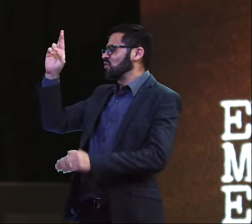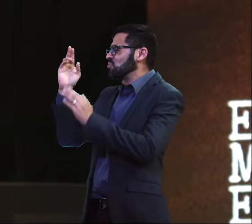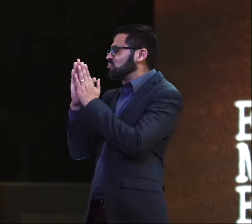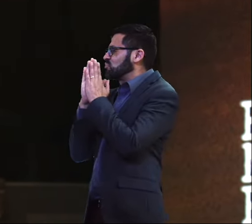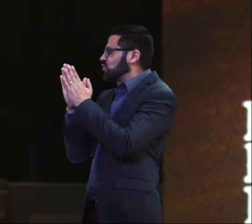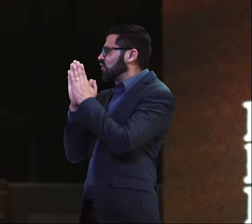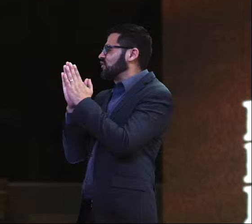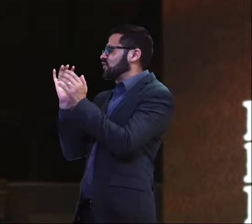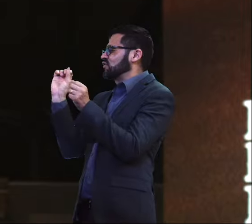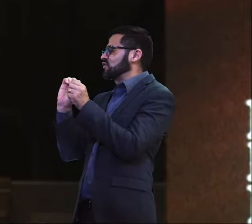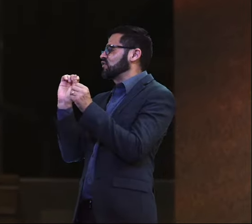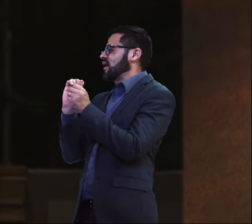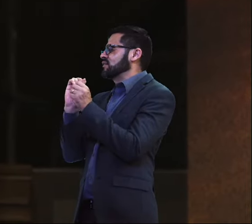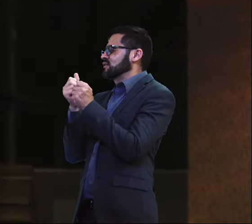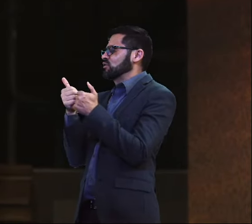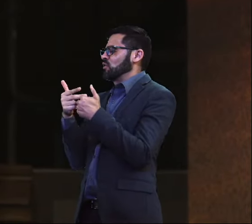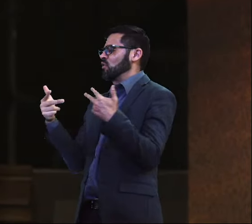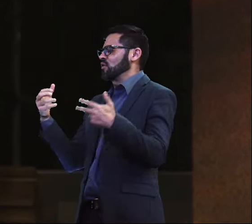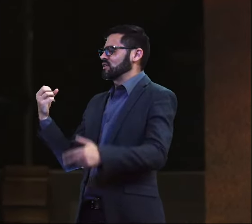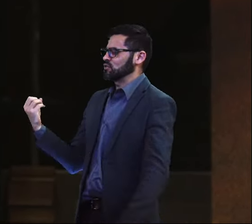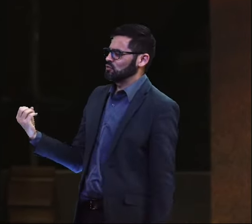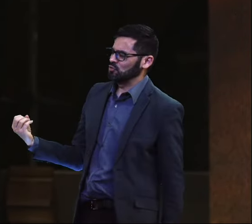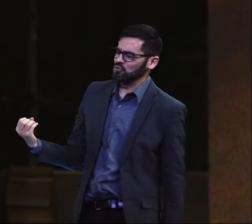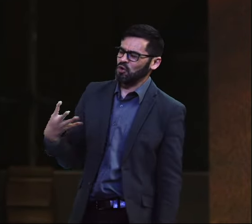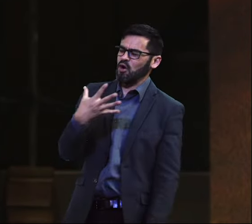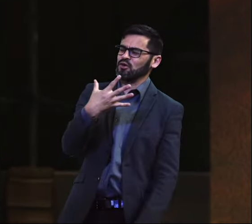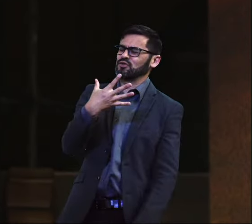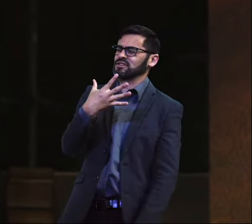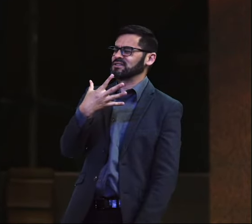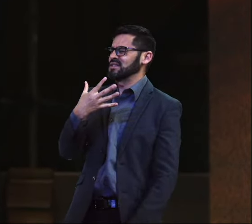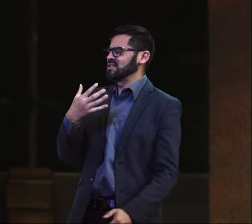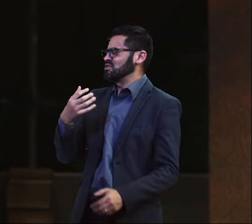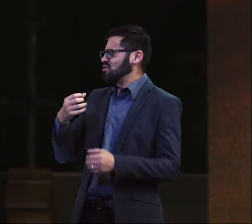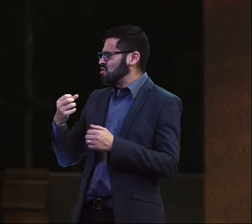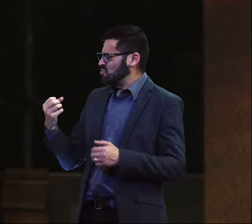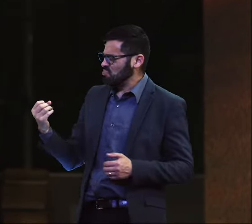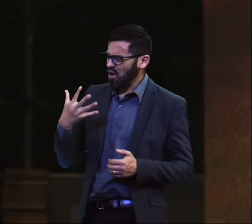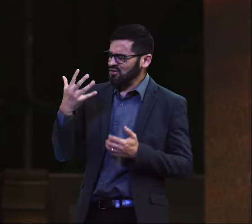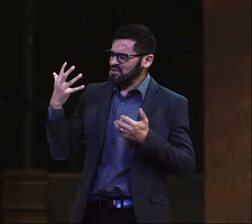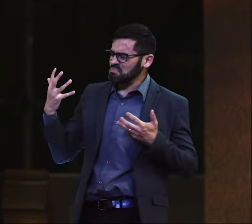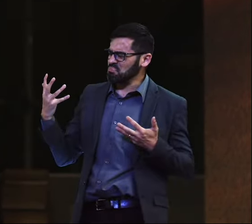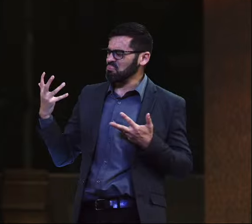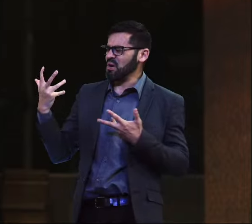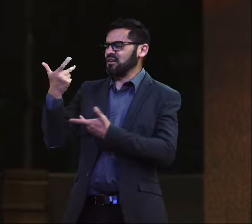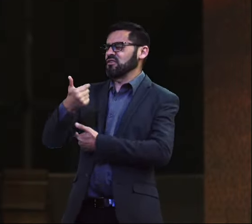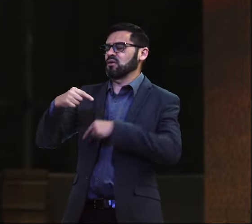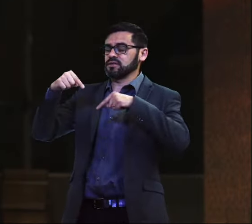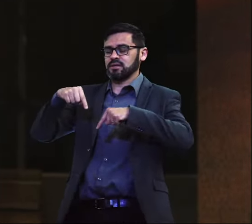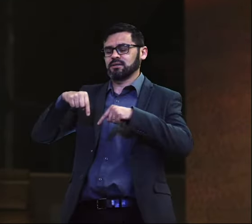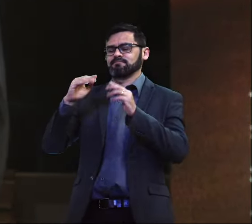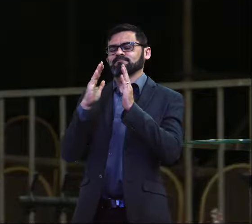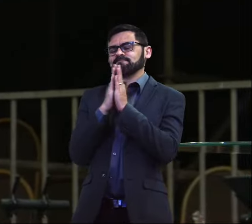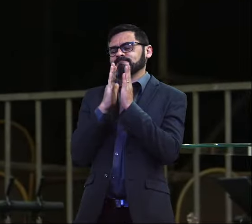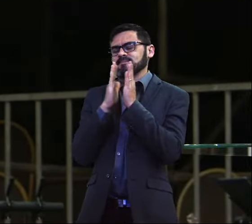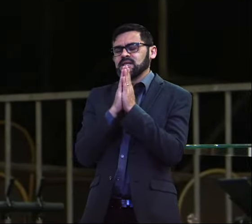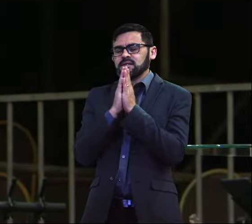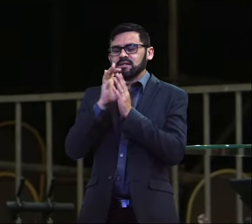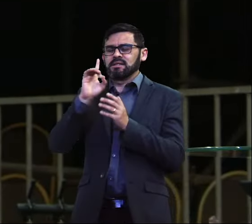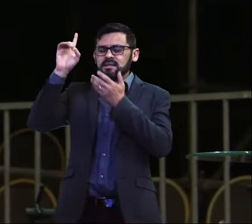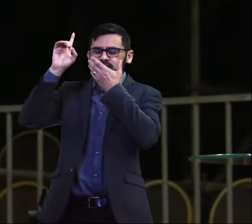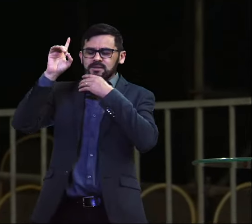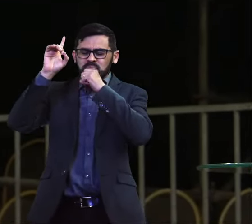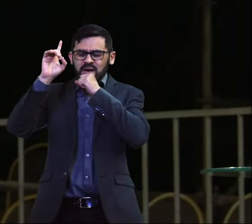faz uma coisa nova, inédita no nosso meio. Pai, eu quero pedir agora,